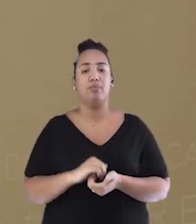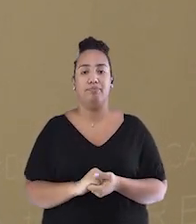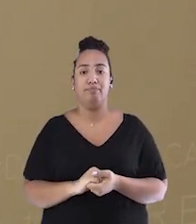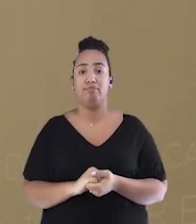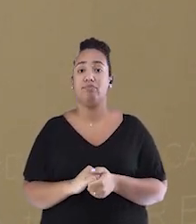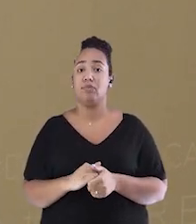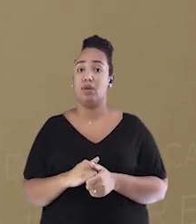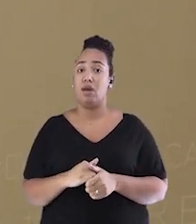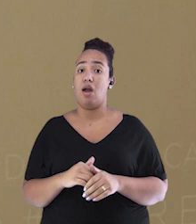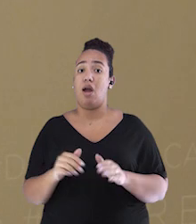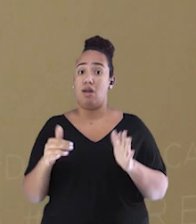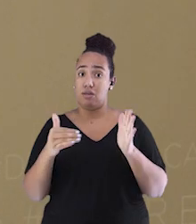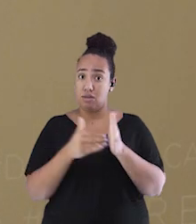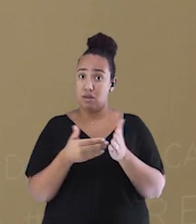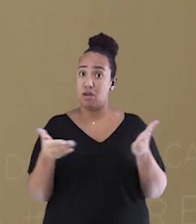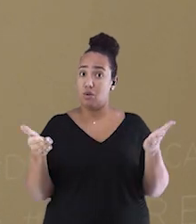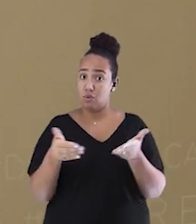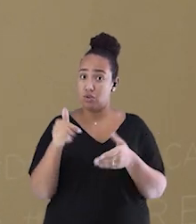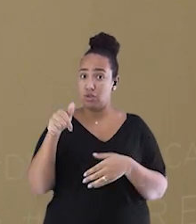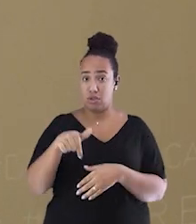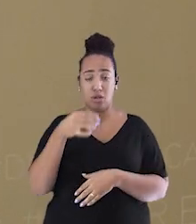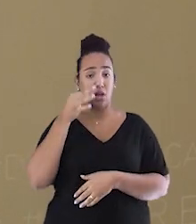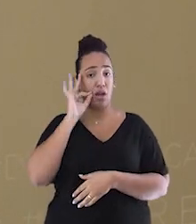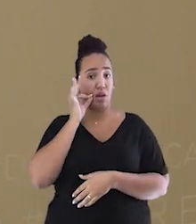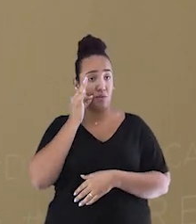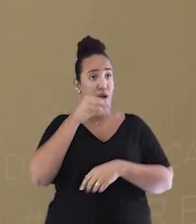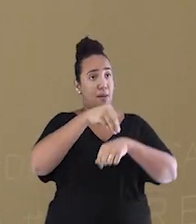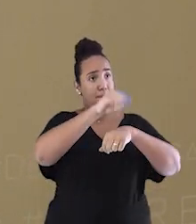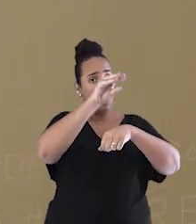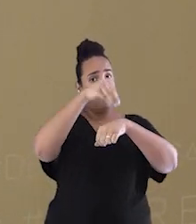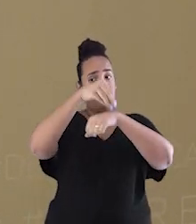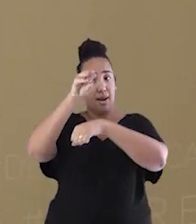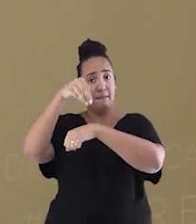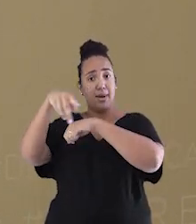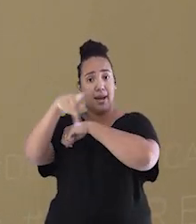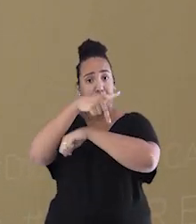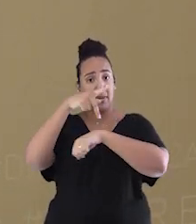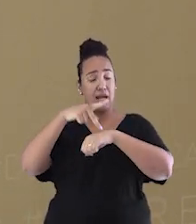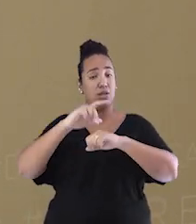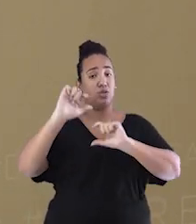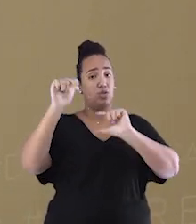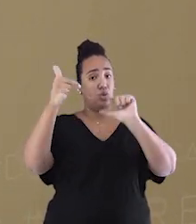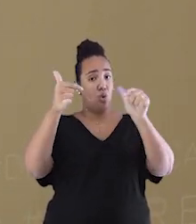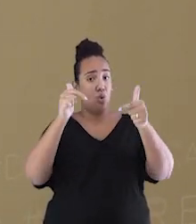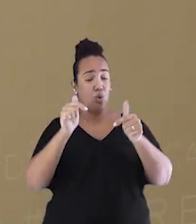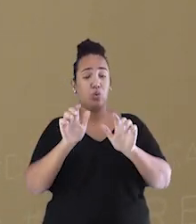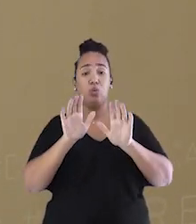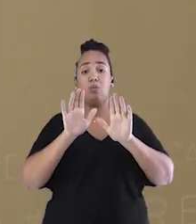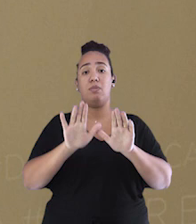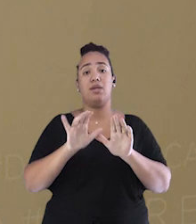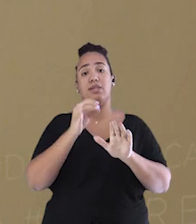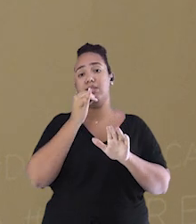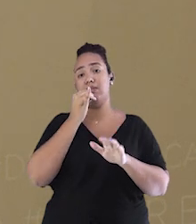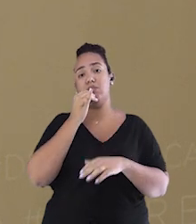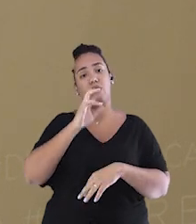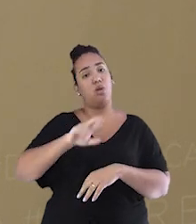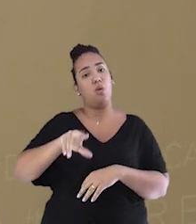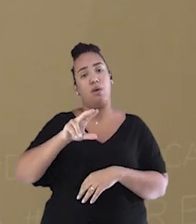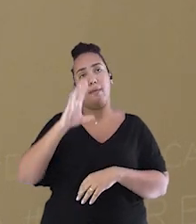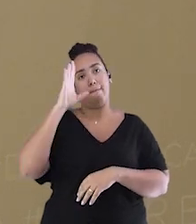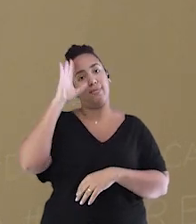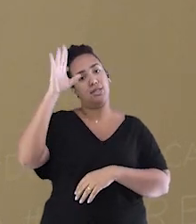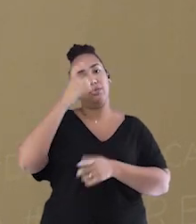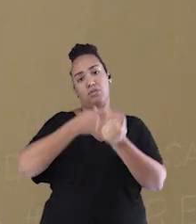Inclusive, o café ainda é um produto muito exportado para outros países nos dias atuais. Só não é mais